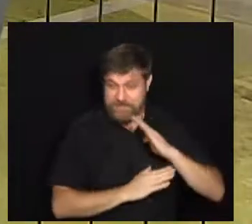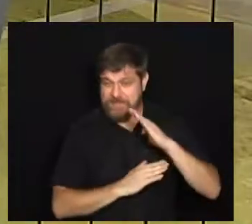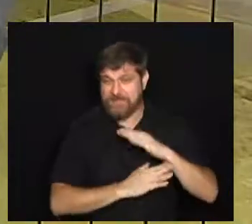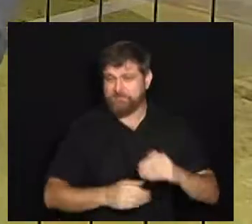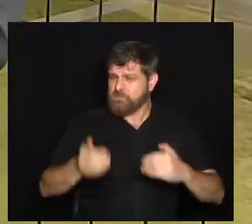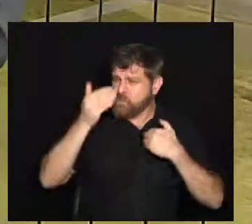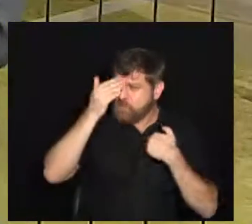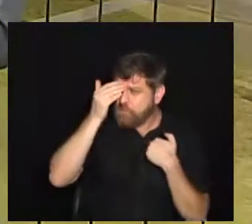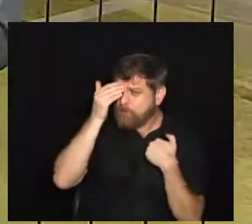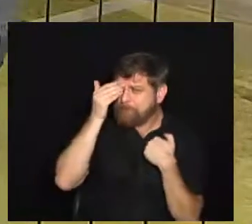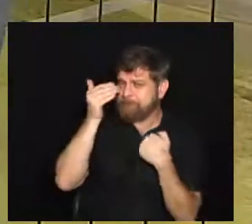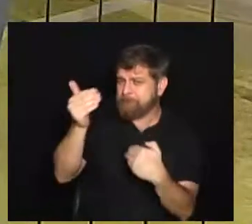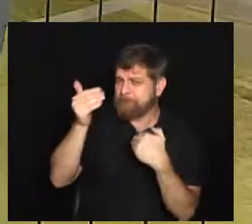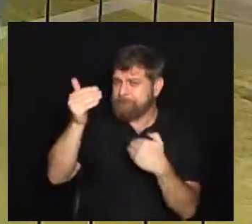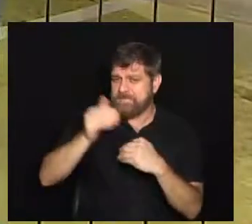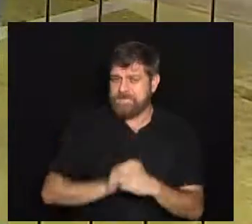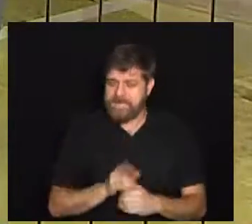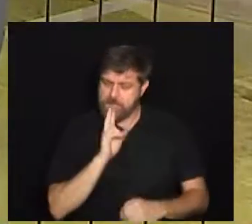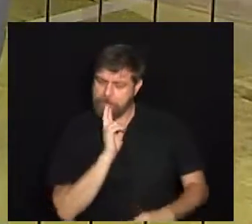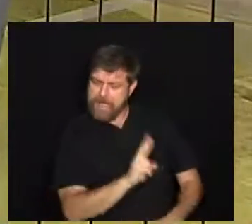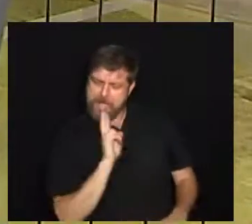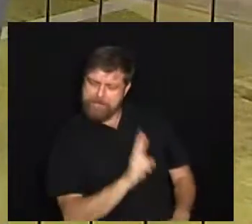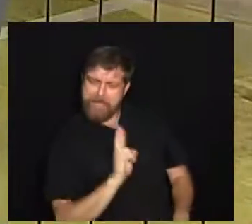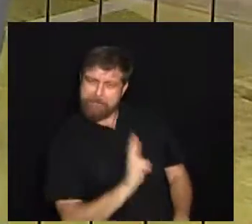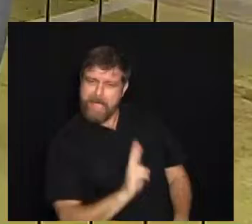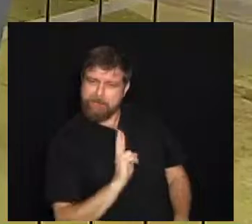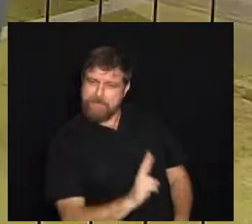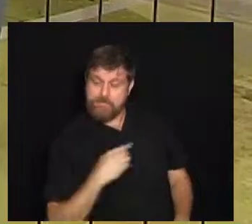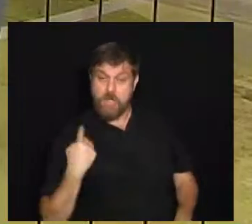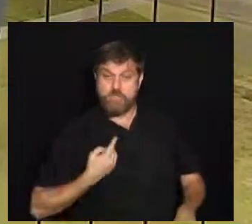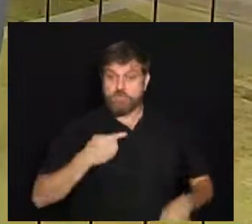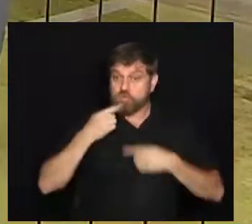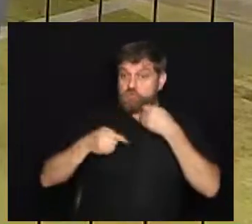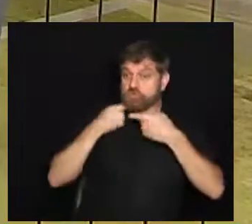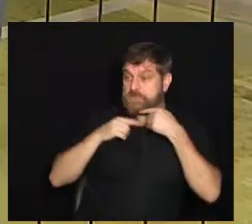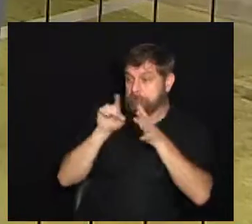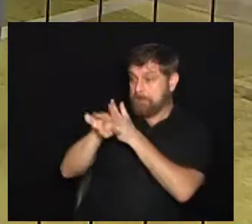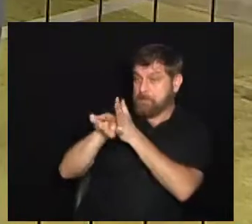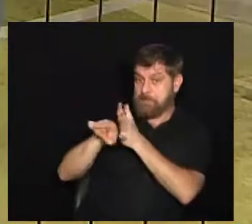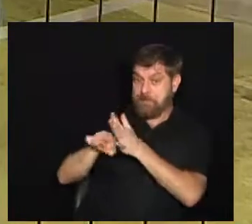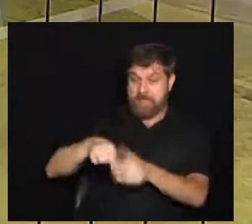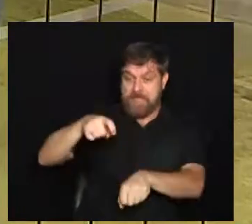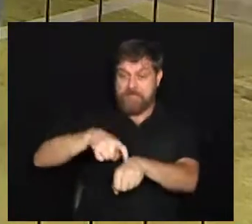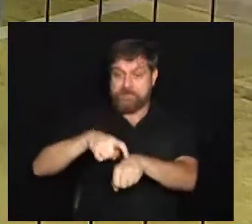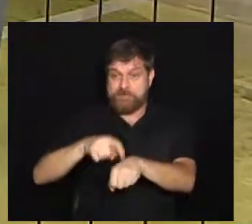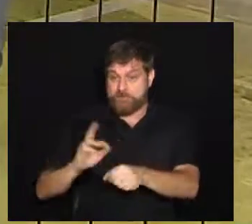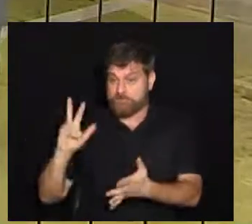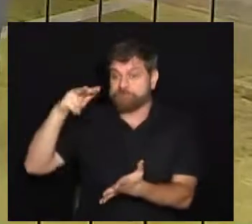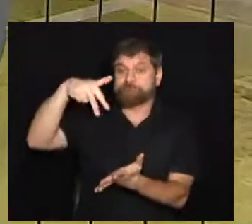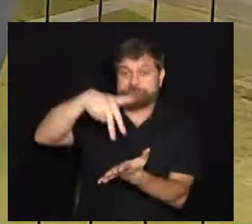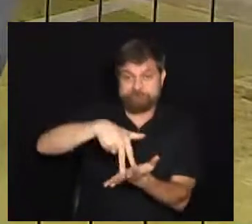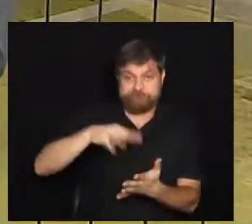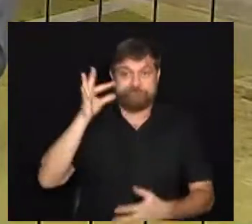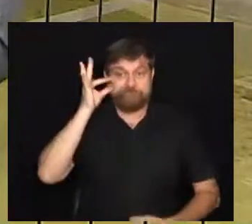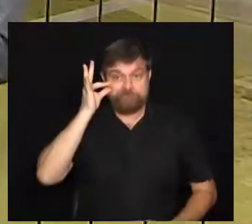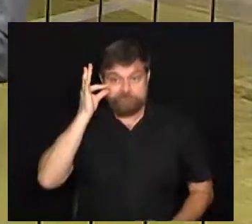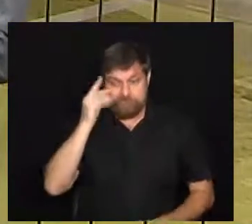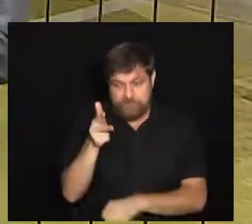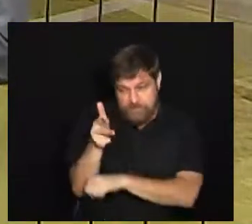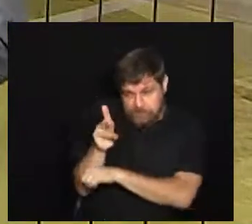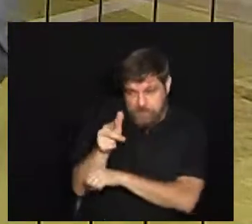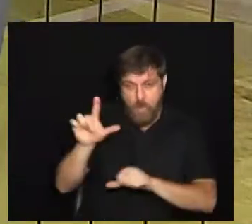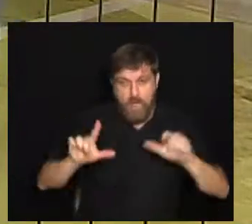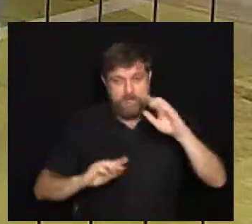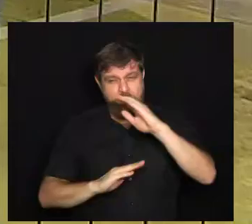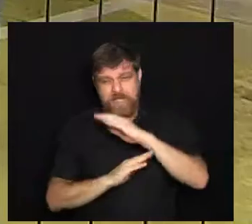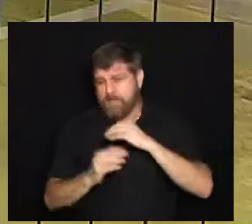campinas muito obrigado por responder essas perguntas por tirar as nossas dúvidas pelo tempo que você disponibilizou a tv câmara campinas